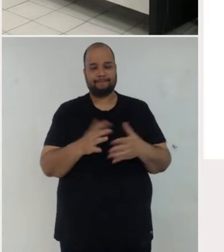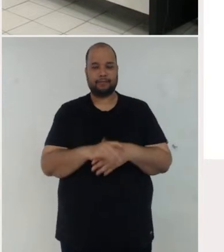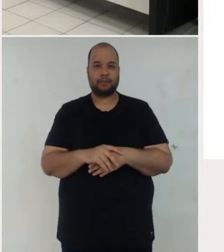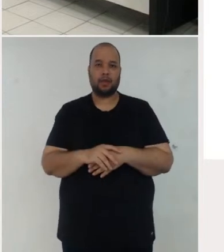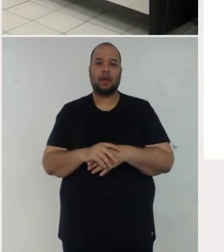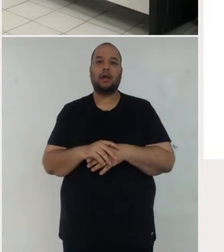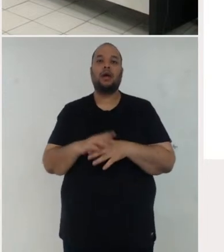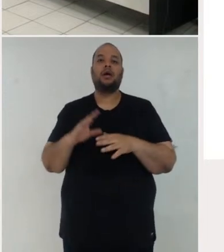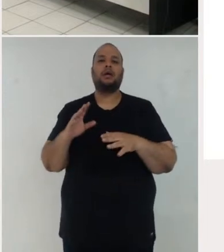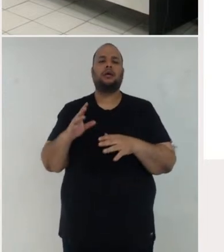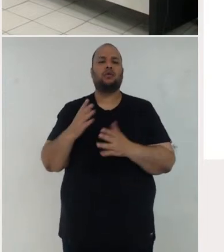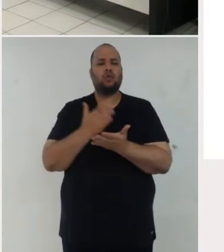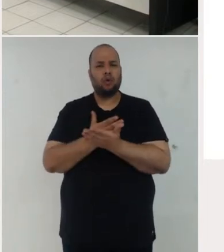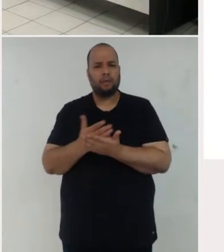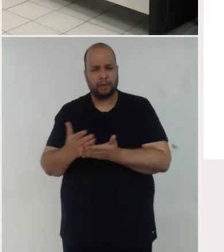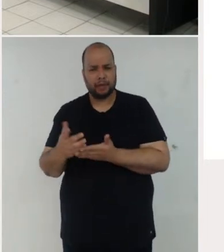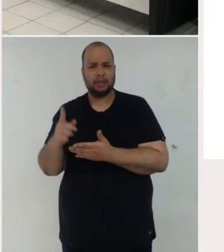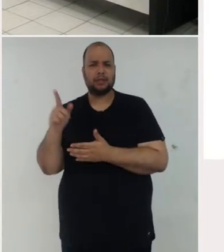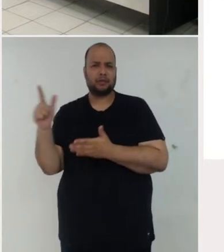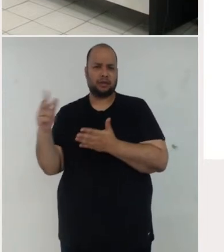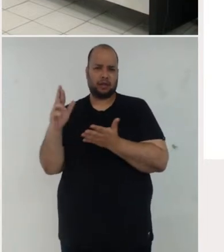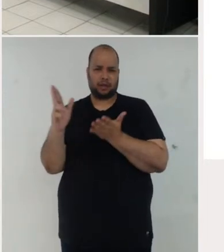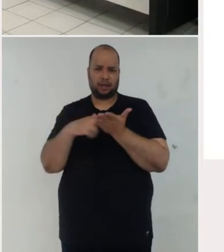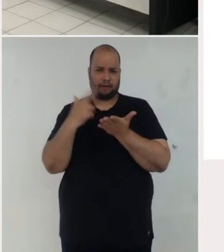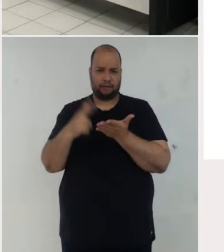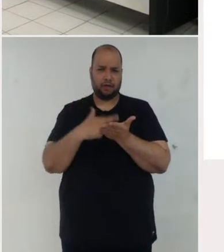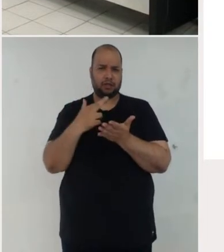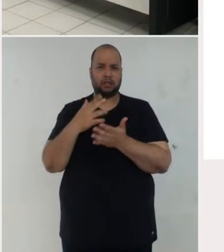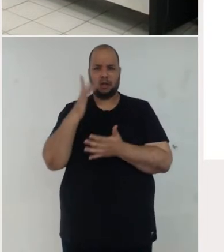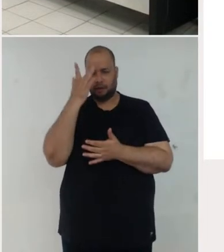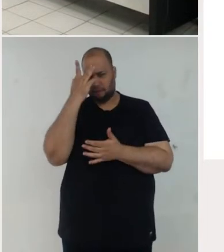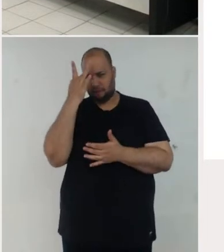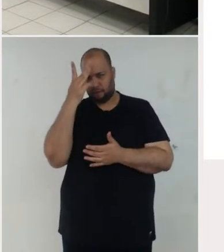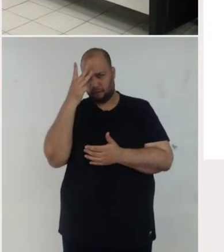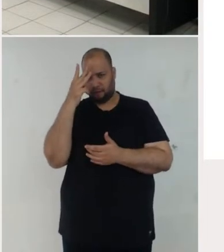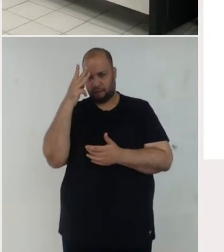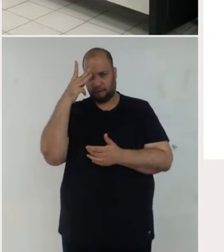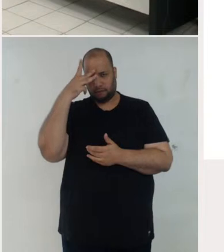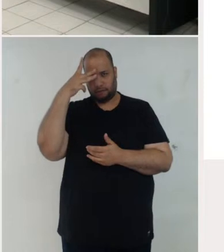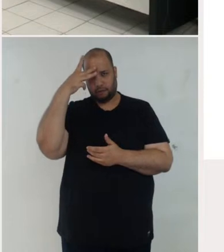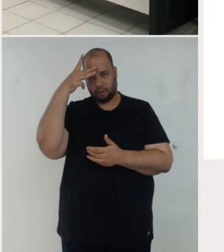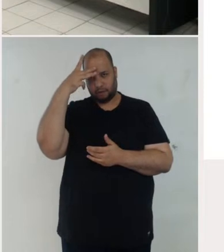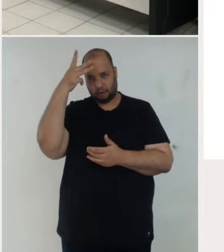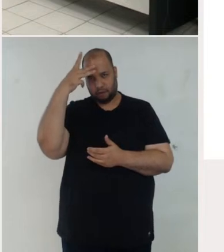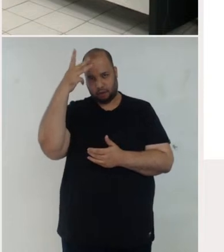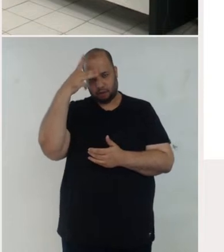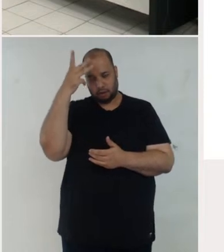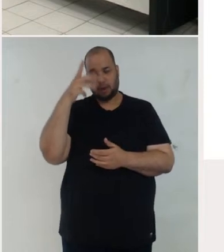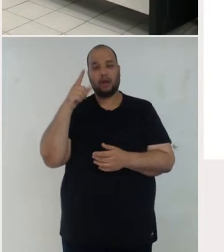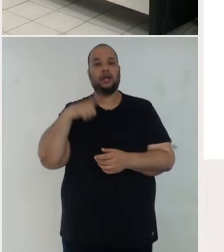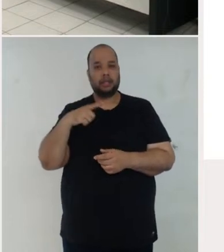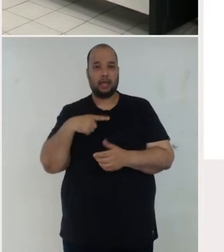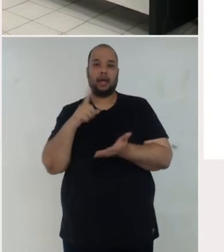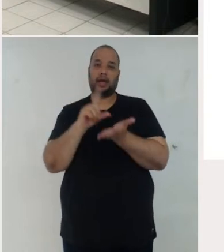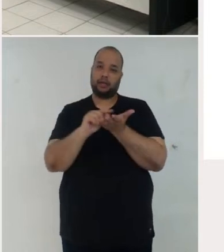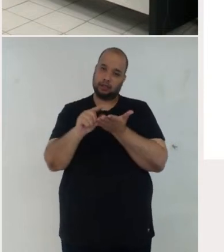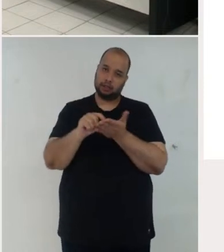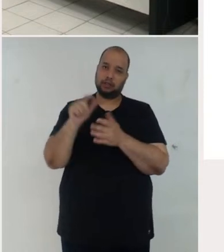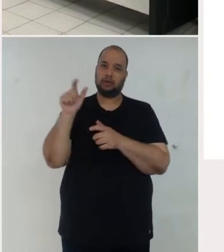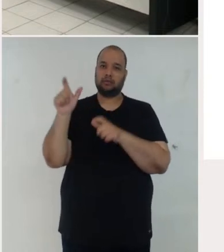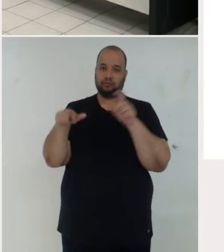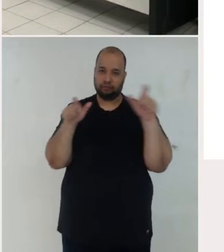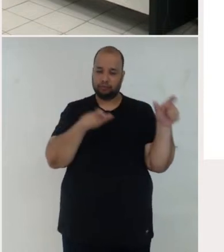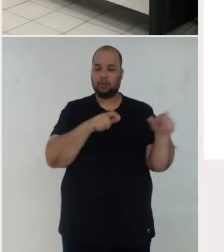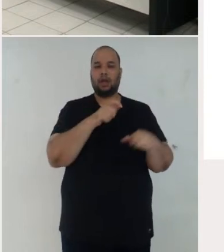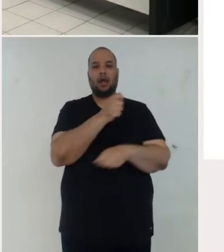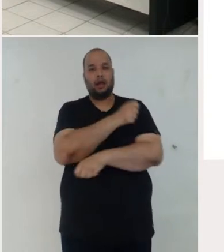anual, que começou com o Walter, nós começamos a ter artigos de pessoas da casa,